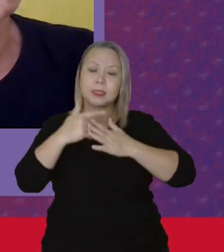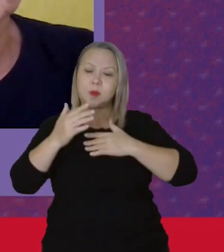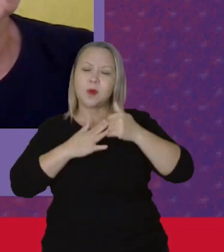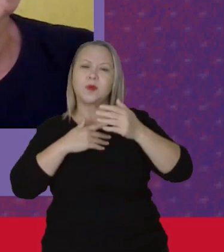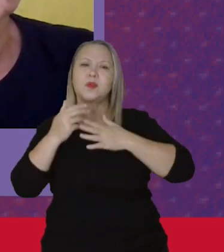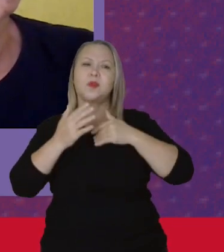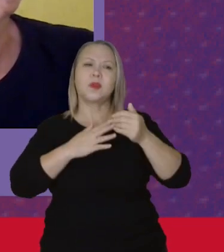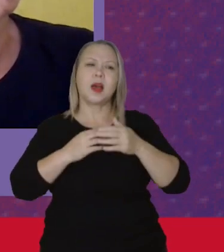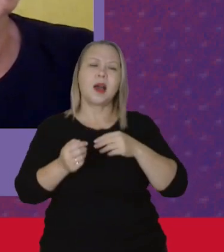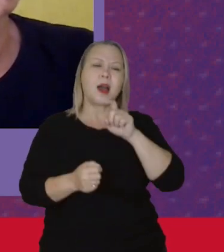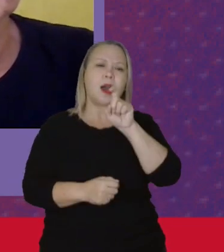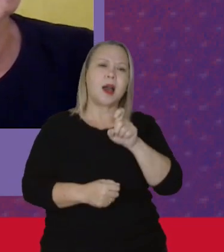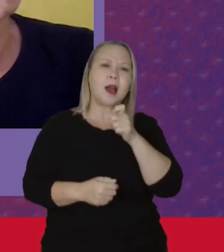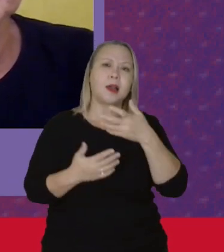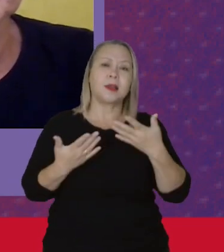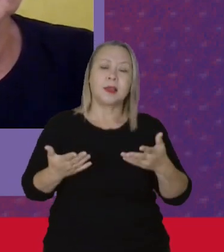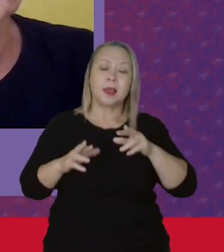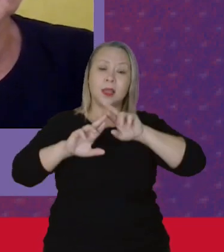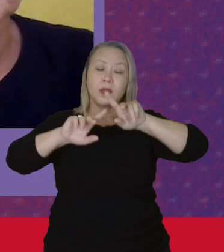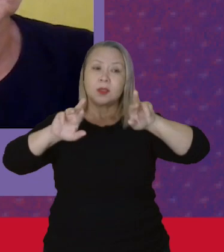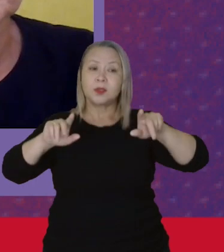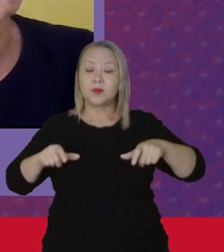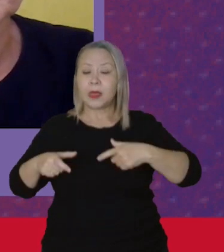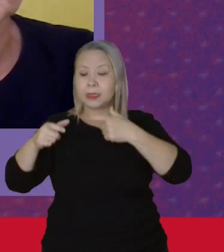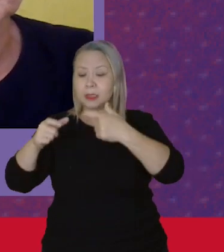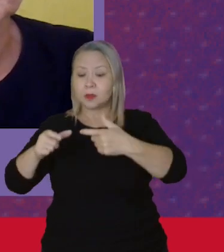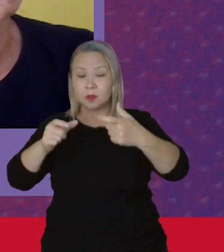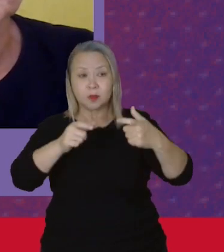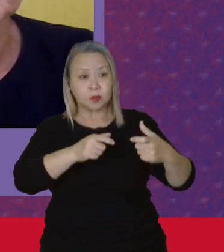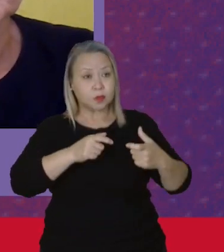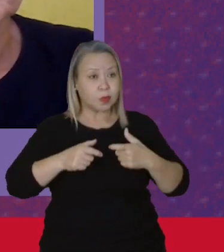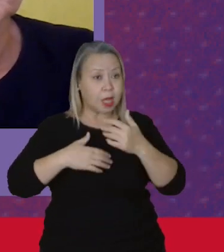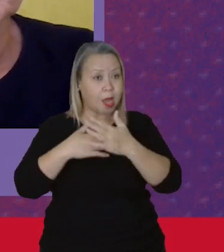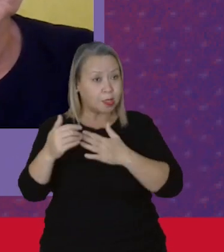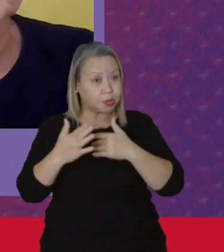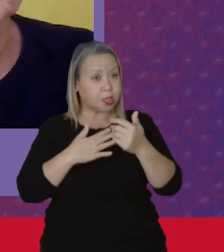profissionais, se são, né, de diversos lugares de